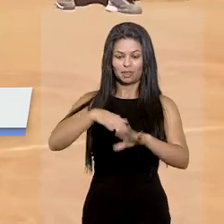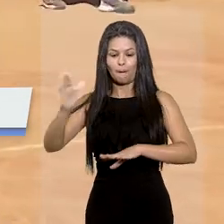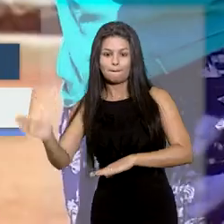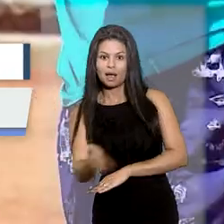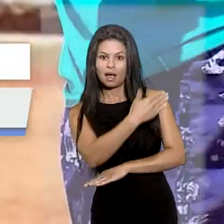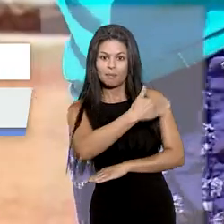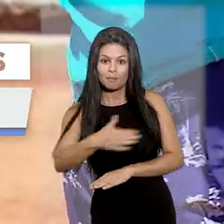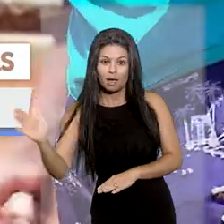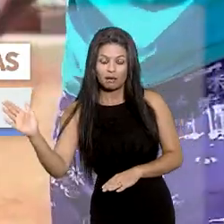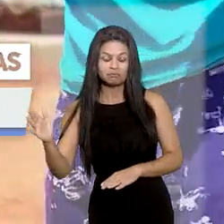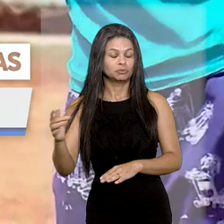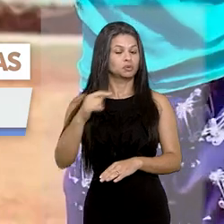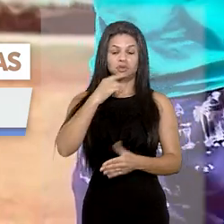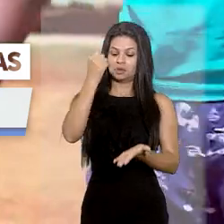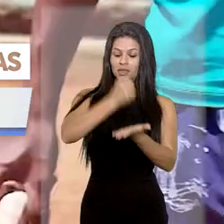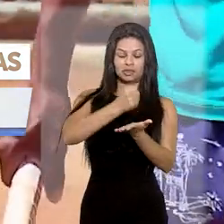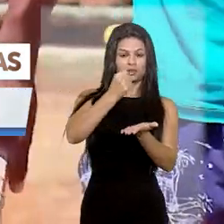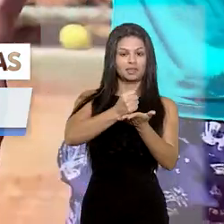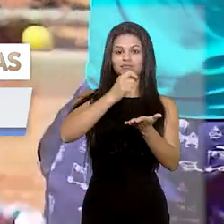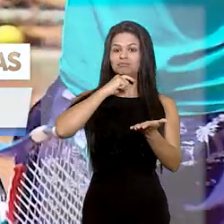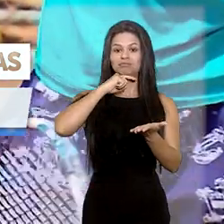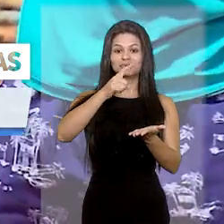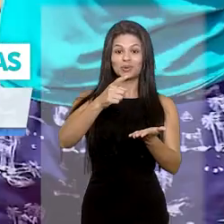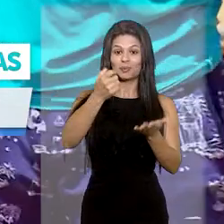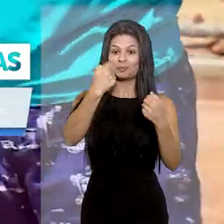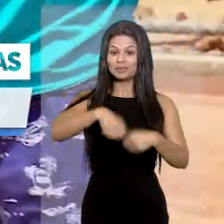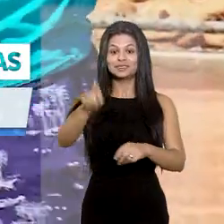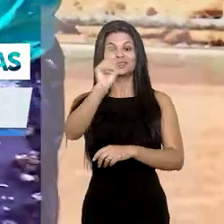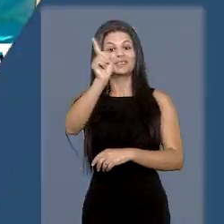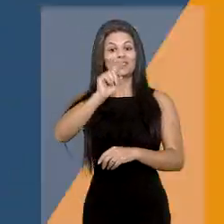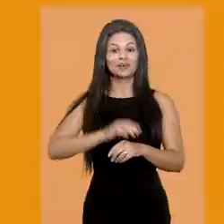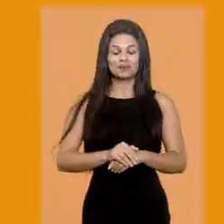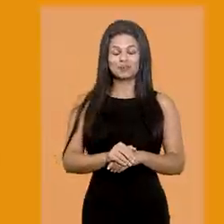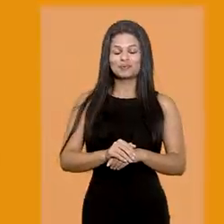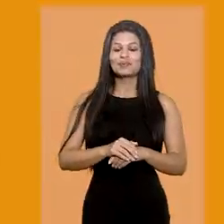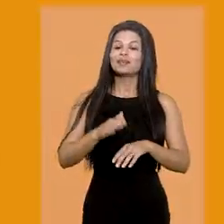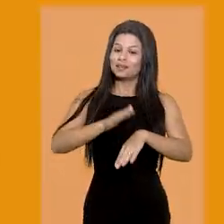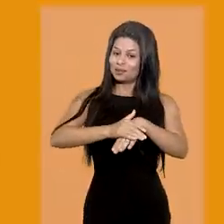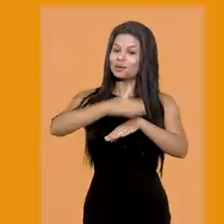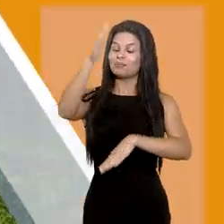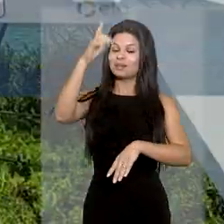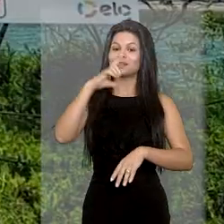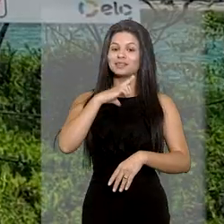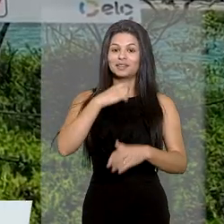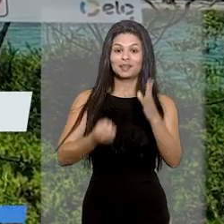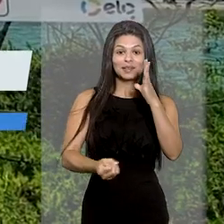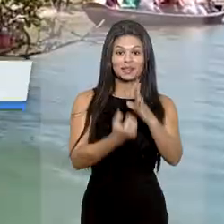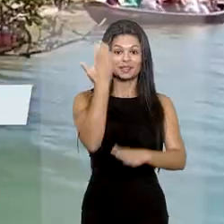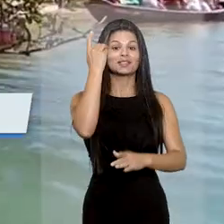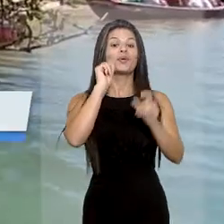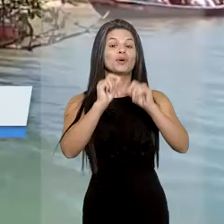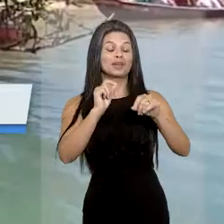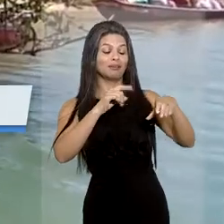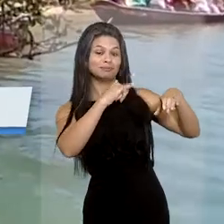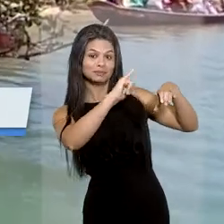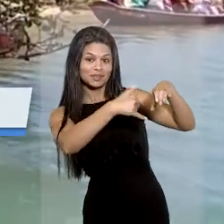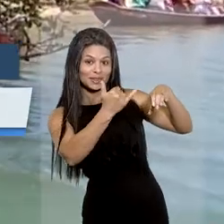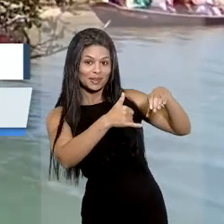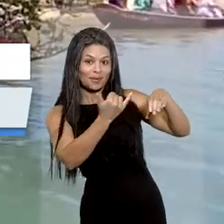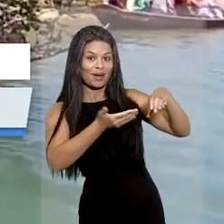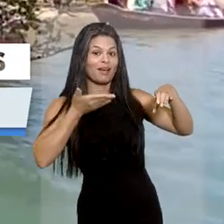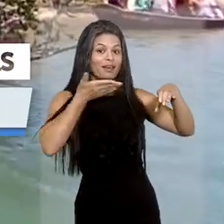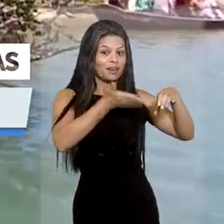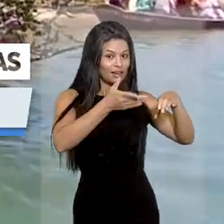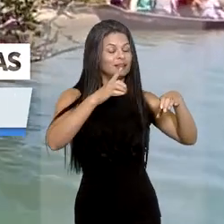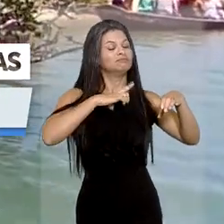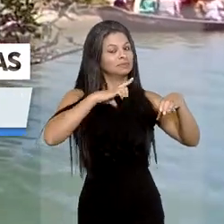não precisa se registrar em Conselho Regional de Educação Física e mais criação do Parque Nacional de